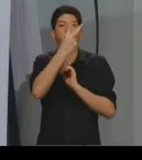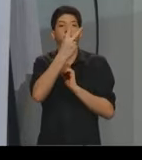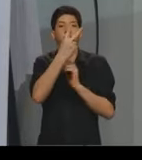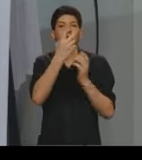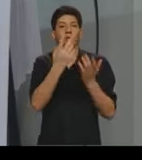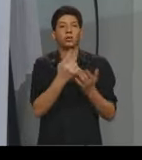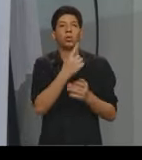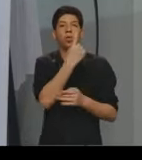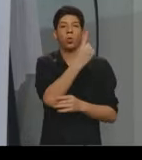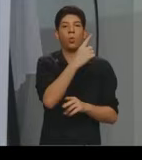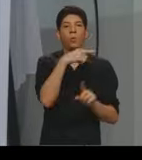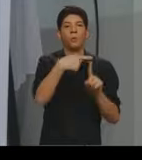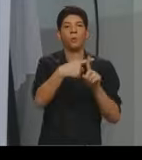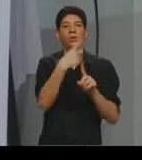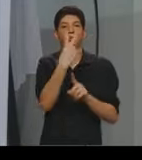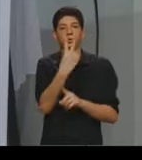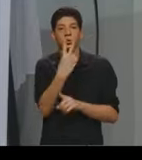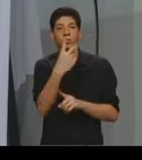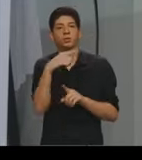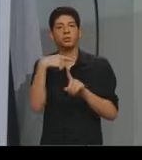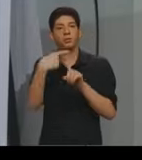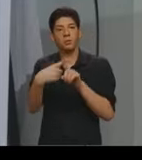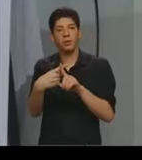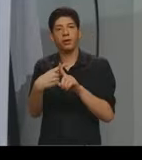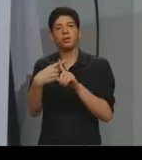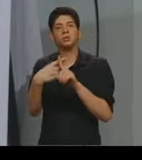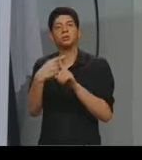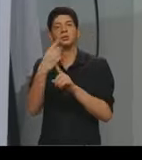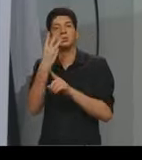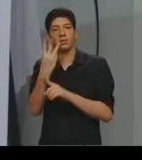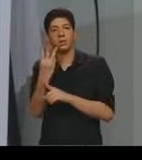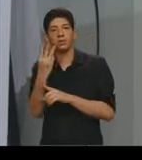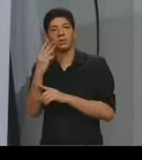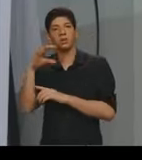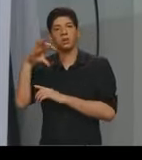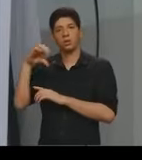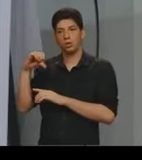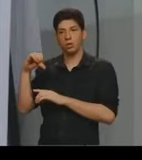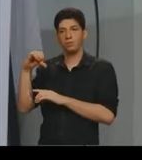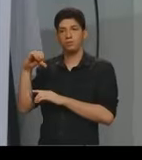1 mais 2, 3, mais 6, 9.